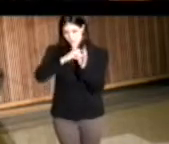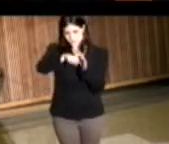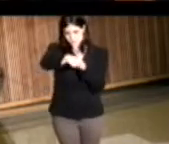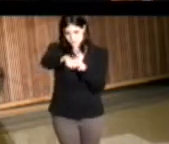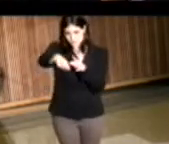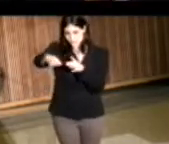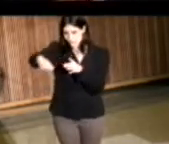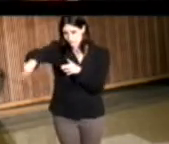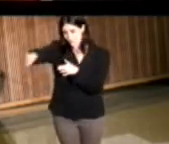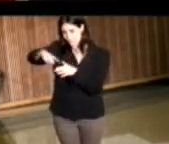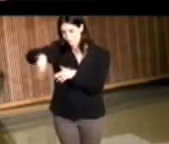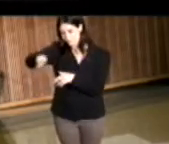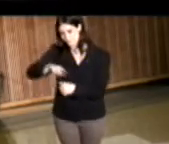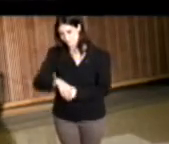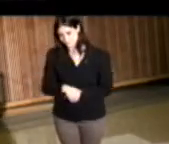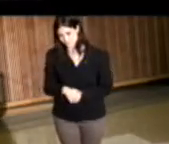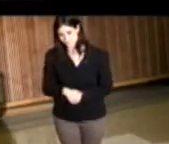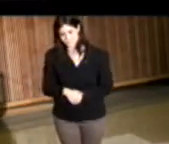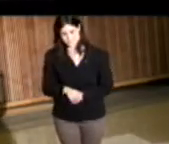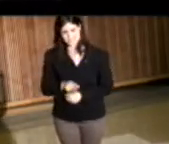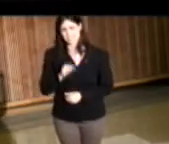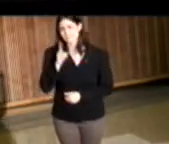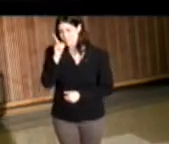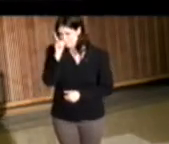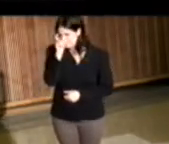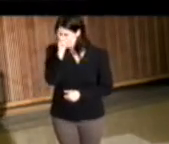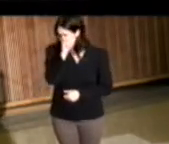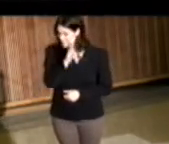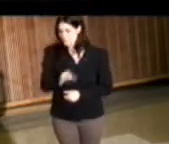Uma decisão difícil.